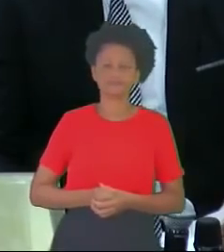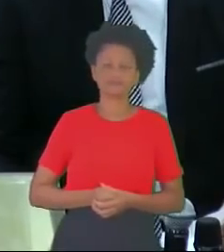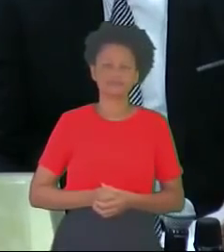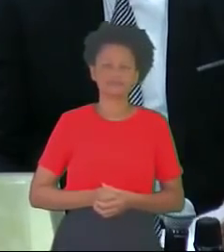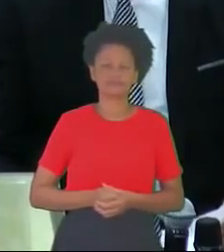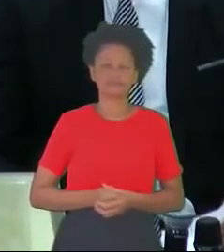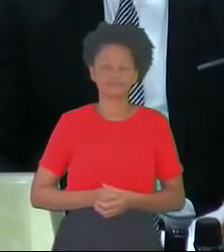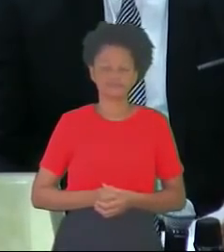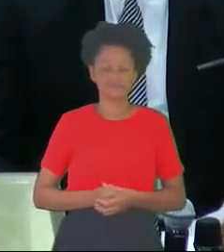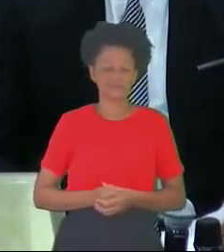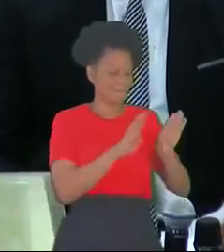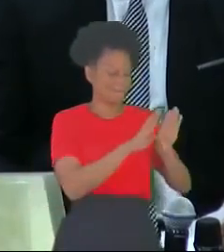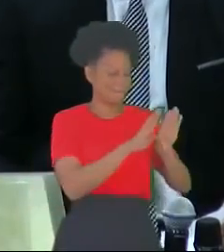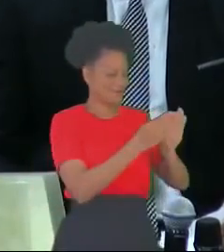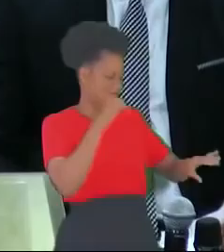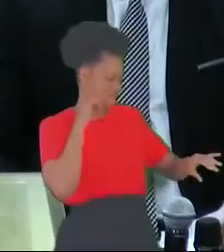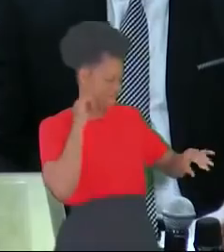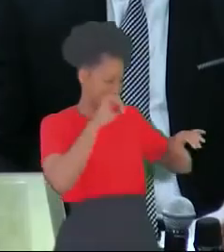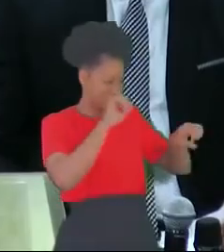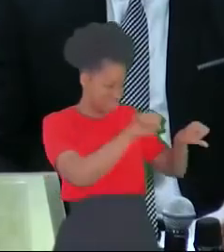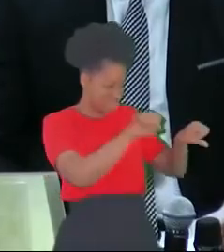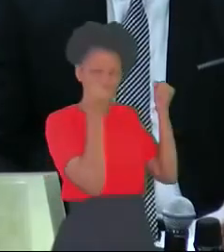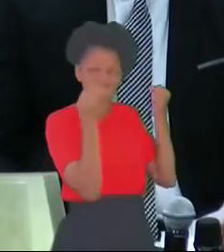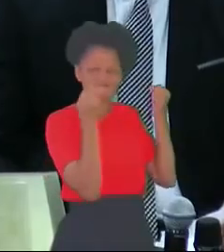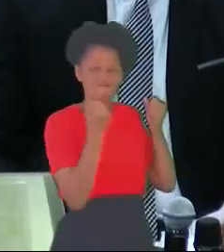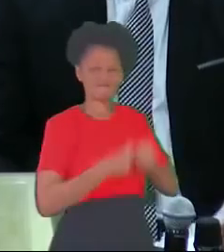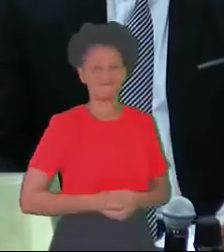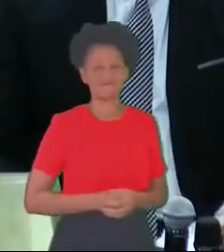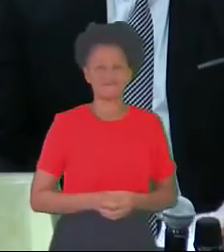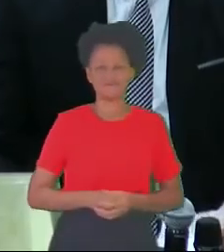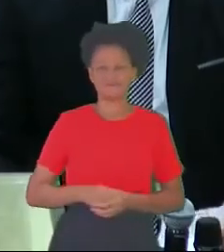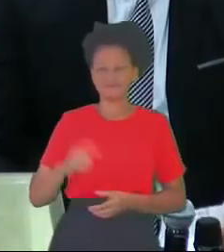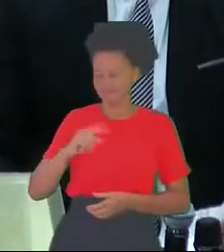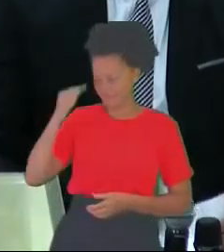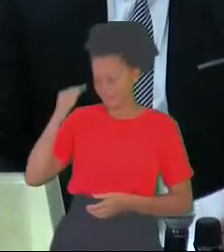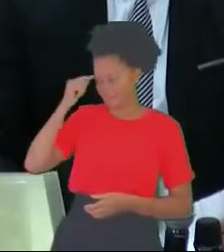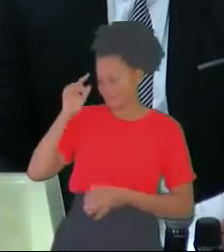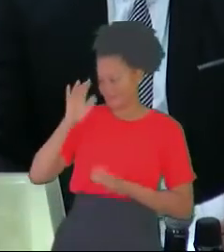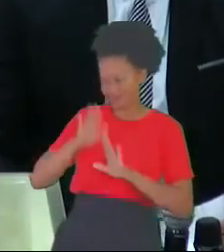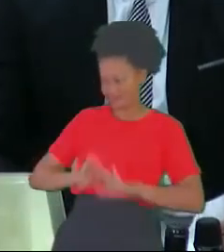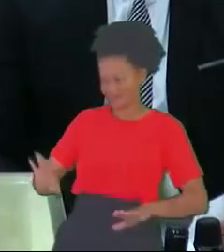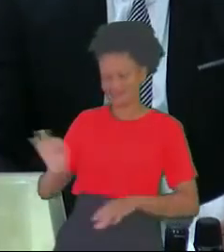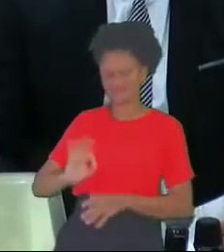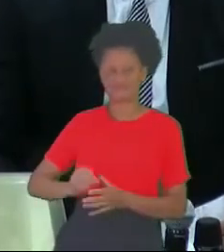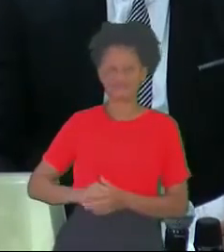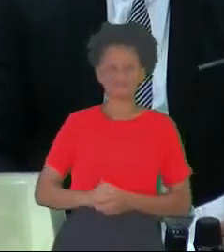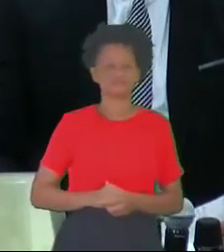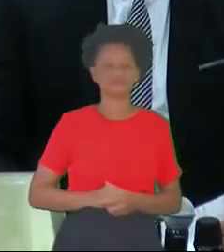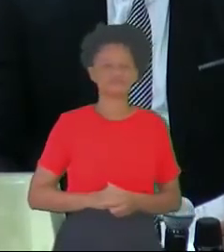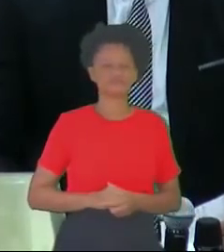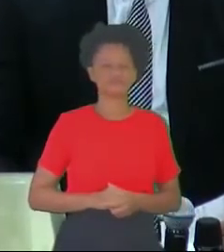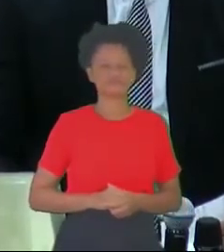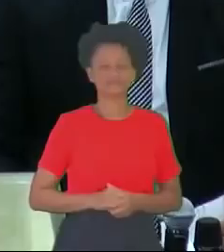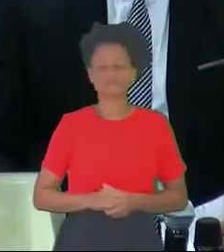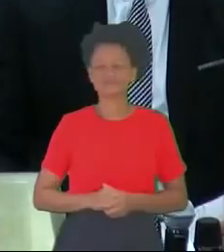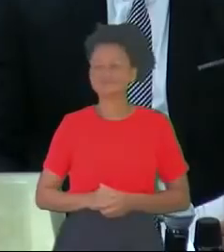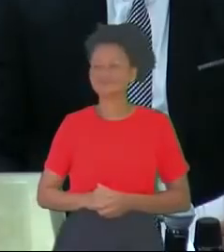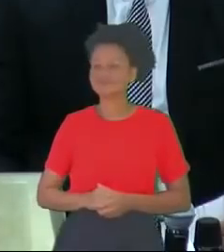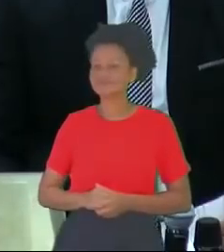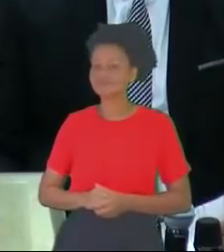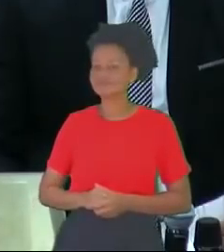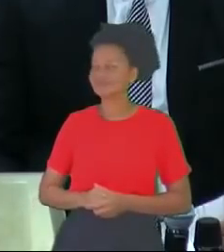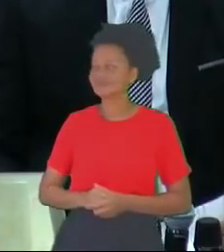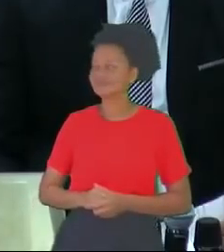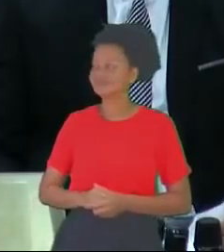Quebrava a porta? Não, eu já não pensaria assim. Hein? Alguém aqui